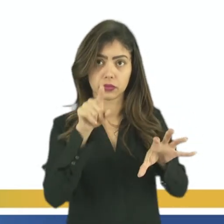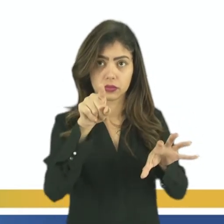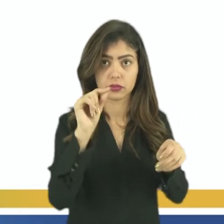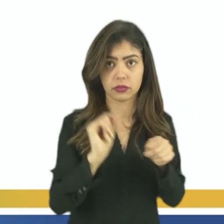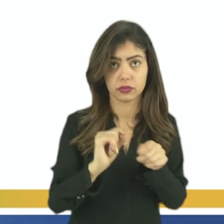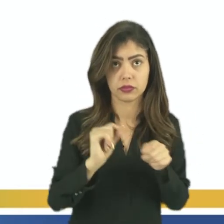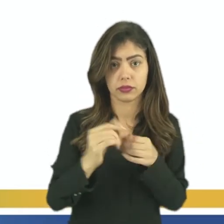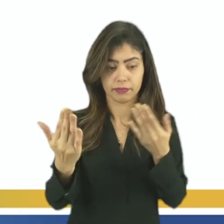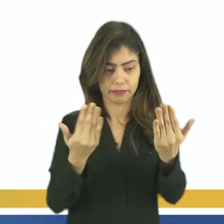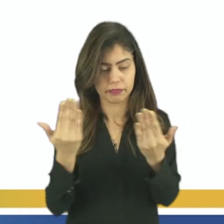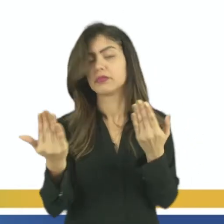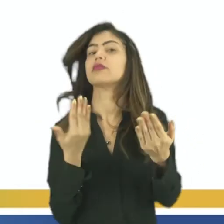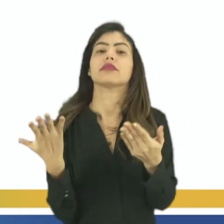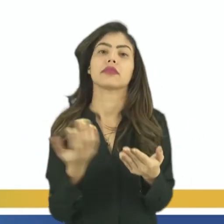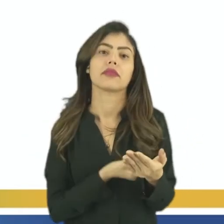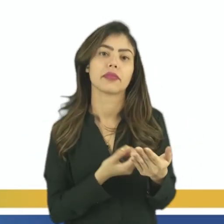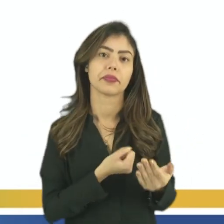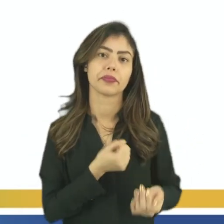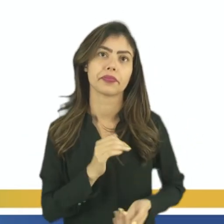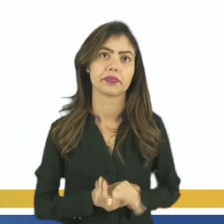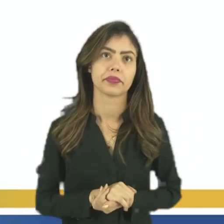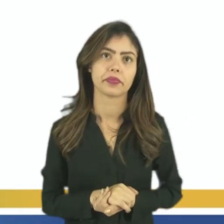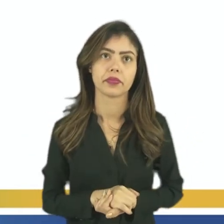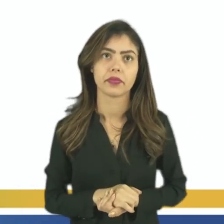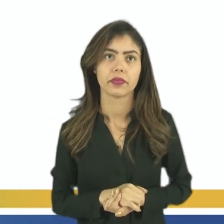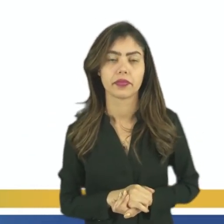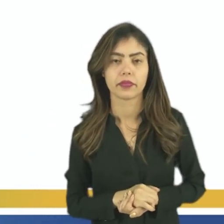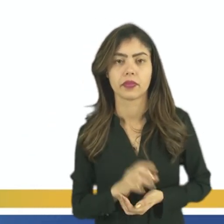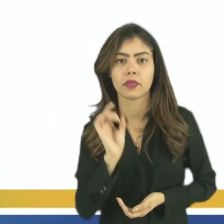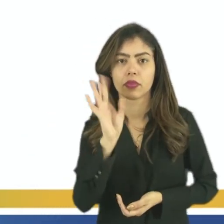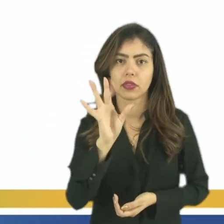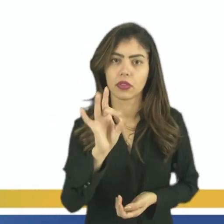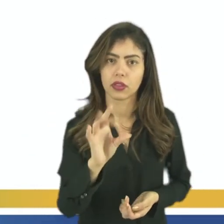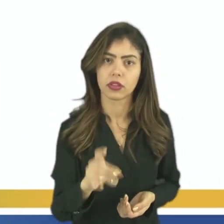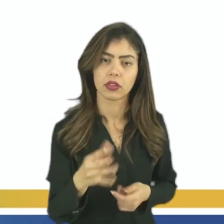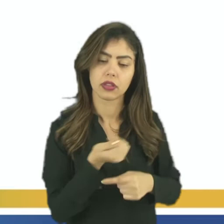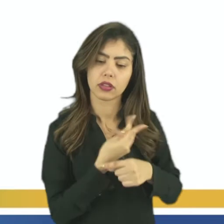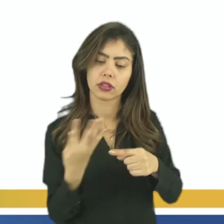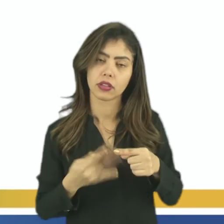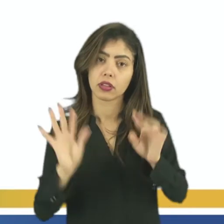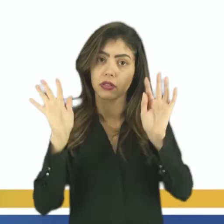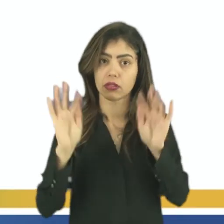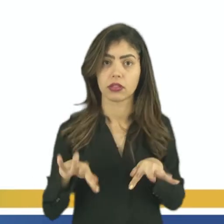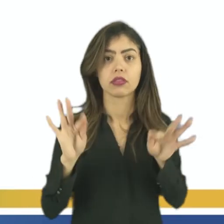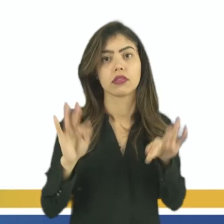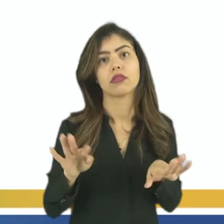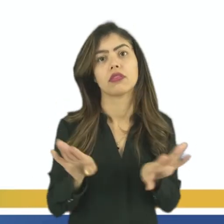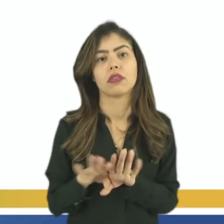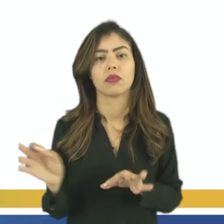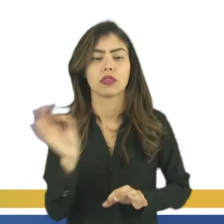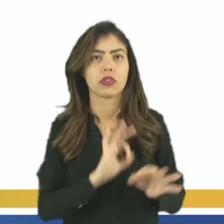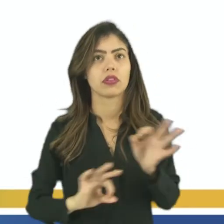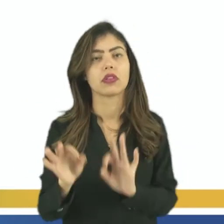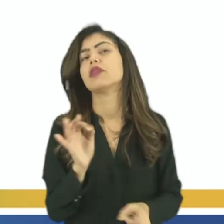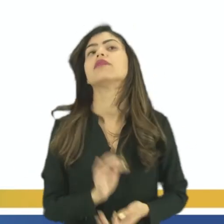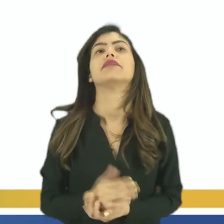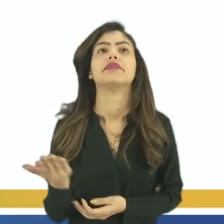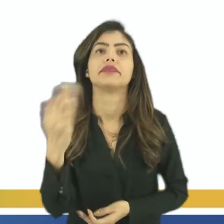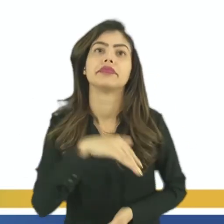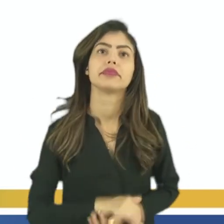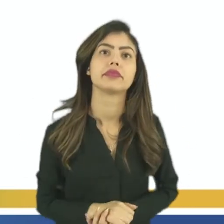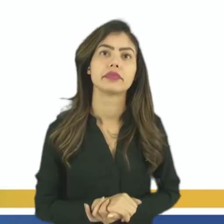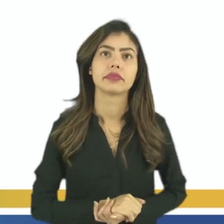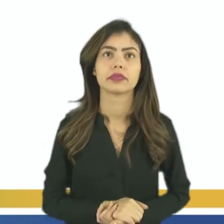fazer pela associação de valores numéricos a gente vai calcular o valor de cada em ações e ao final nós vamos organizar então